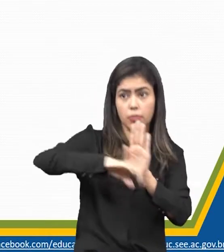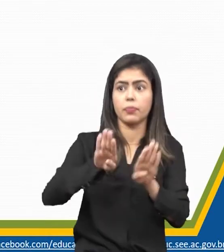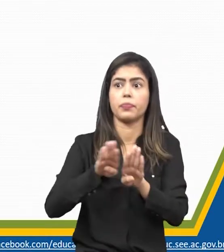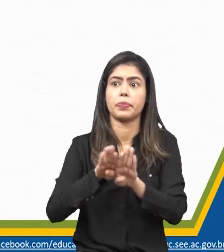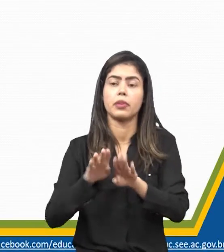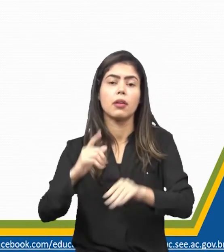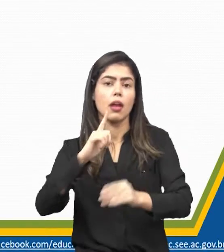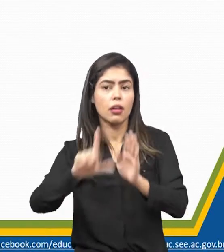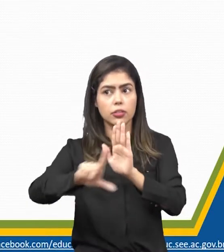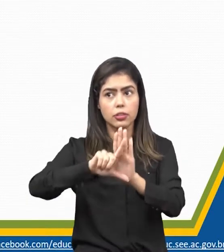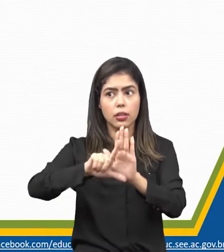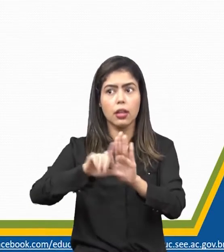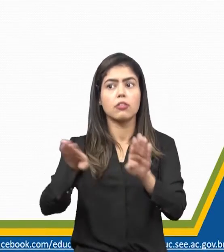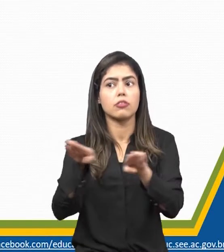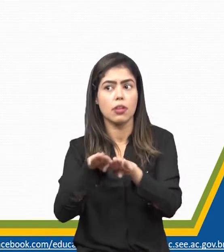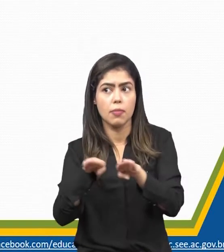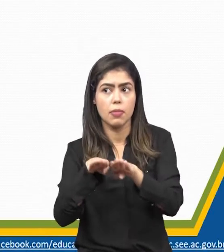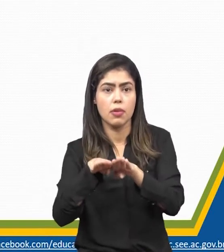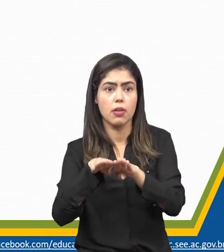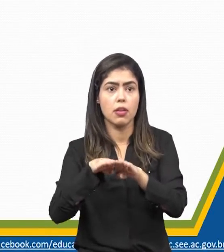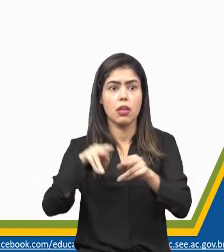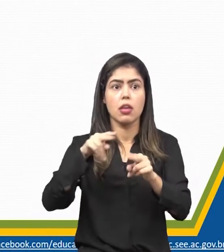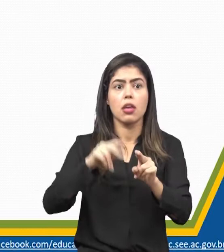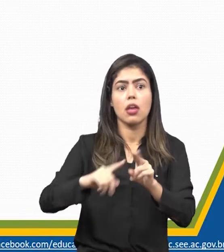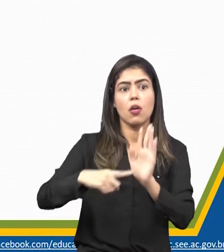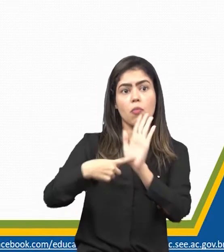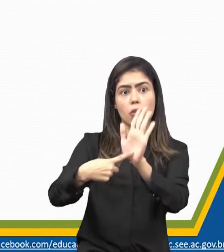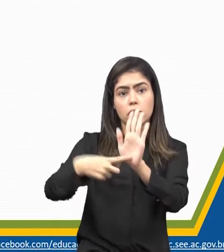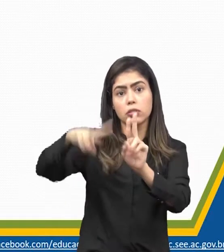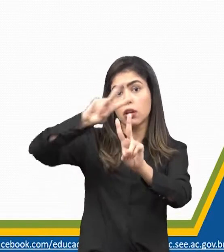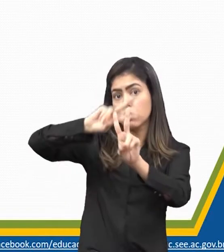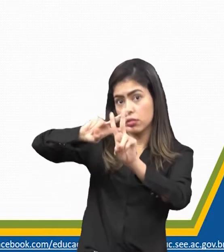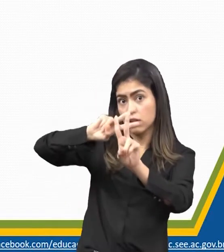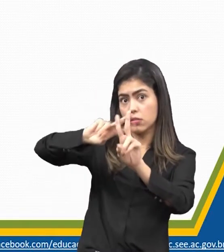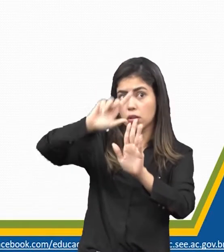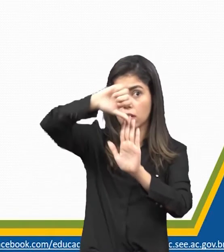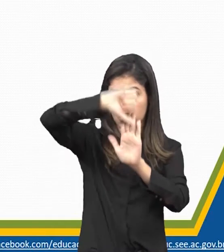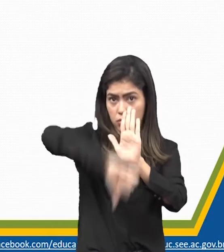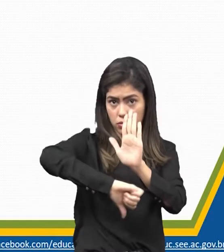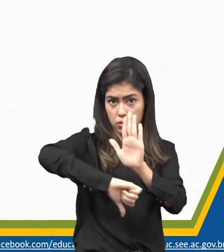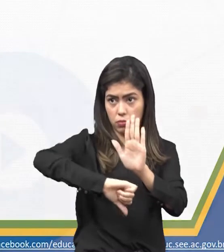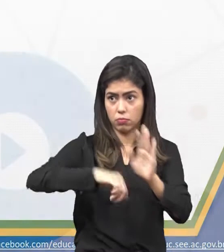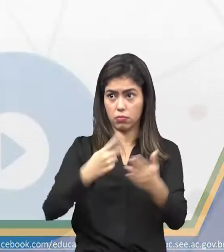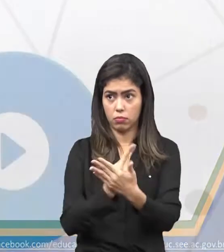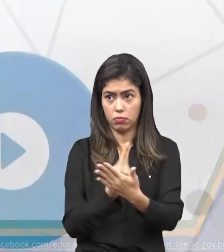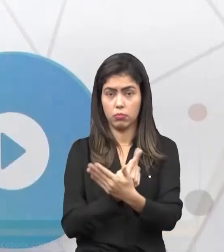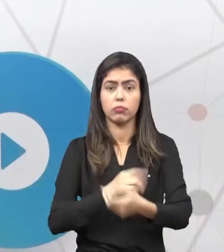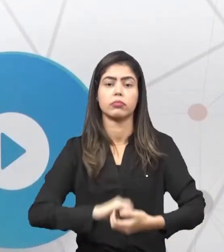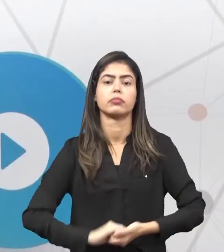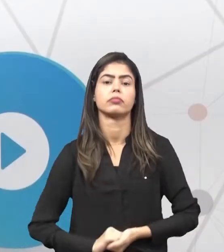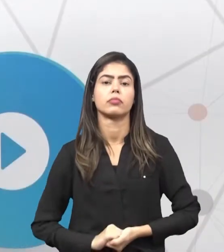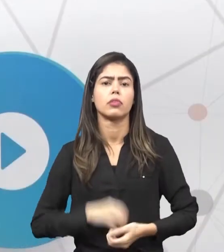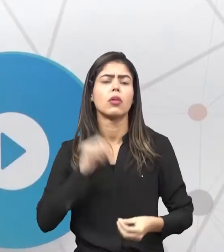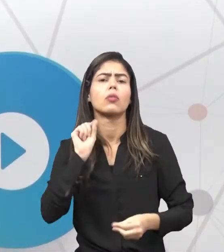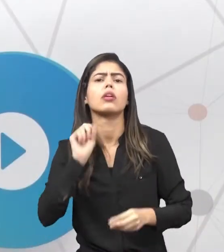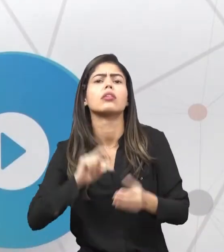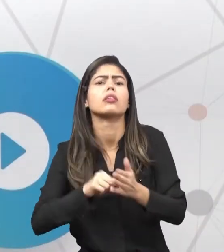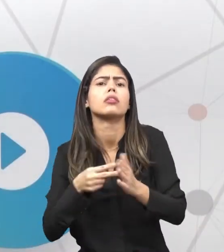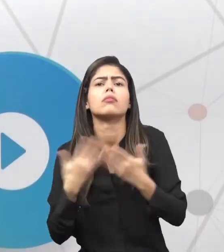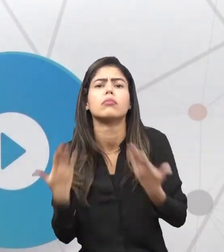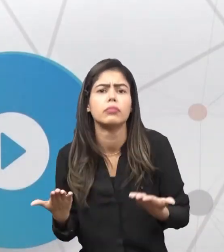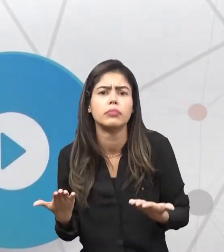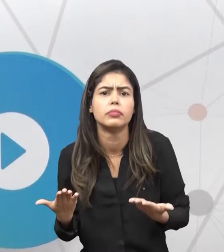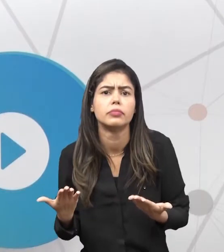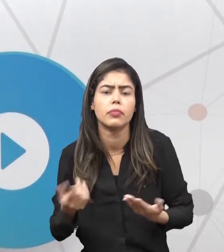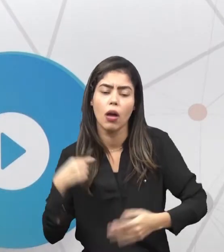leis também estabelecem as punições para aqueles que cometem os crimes. Né? O que tudo isso quer